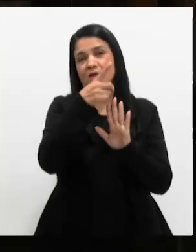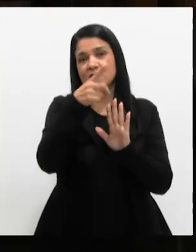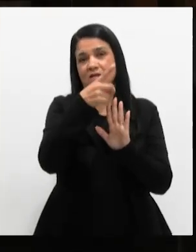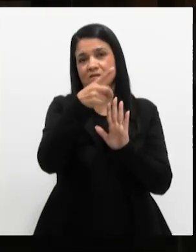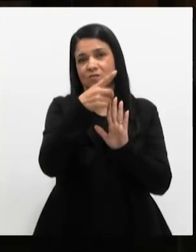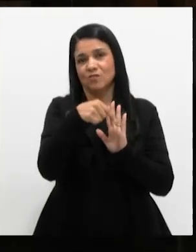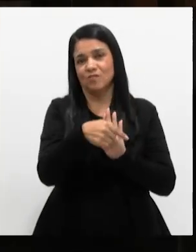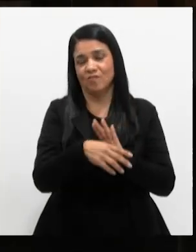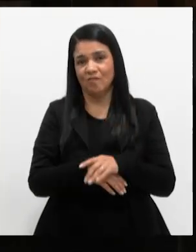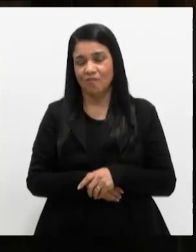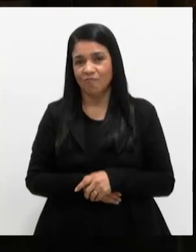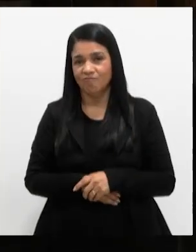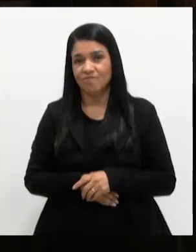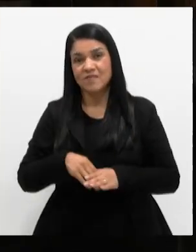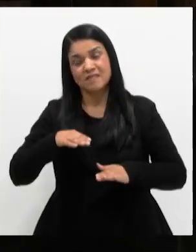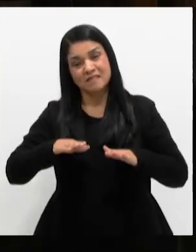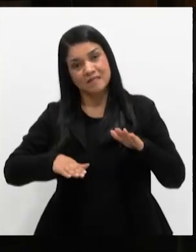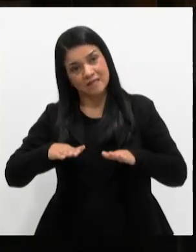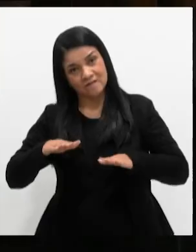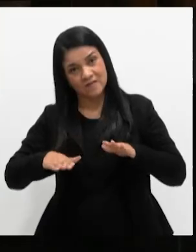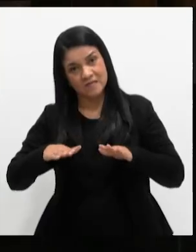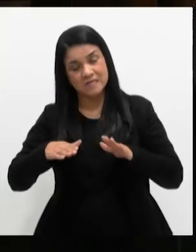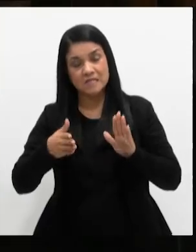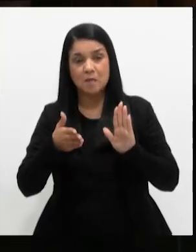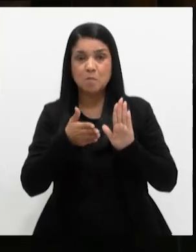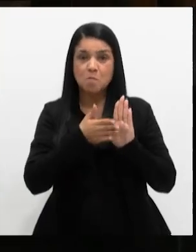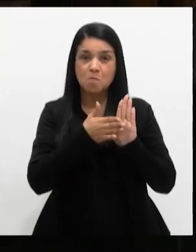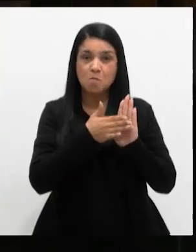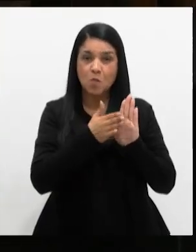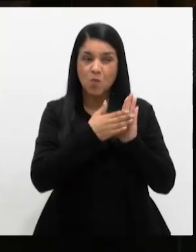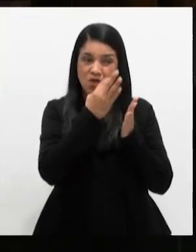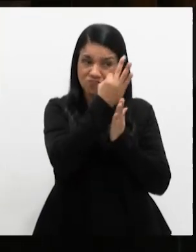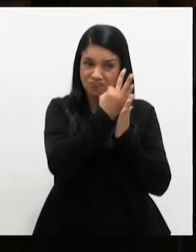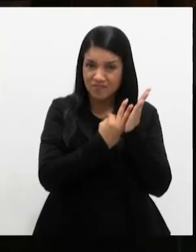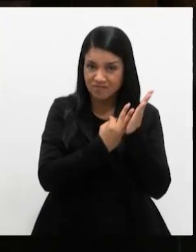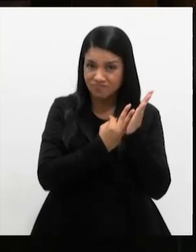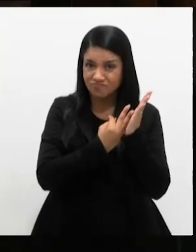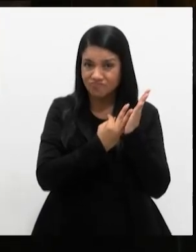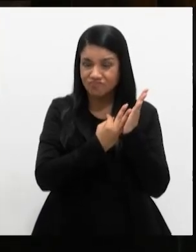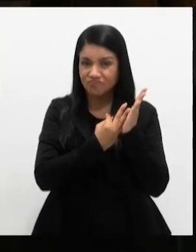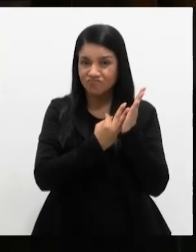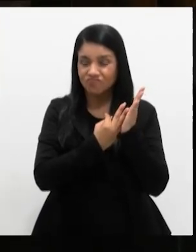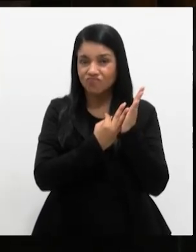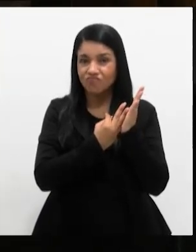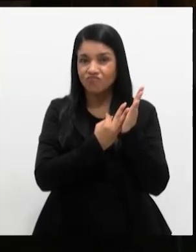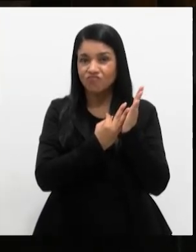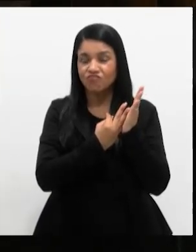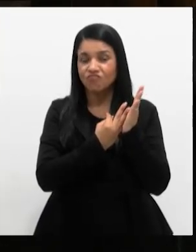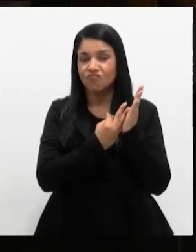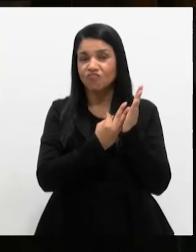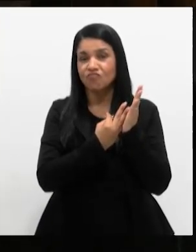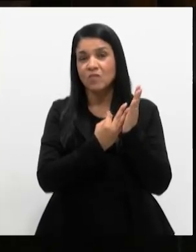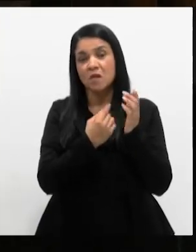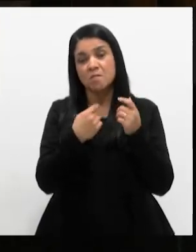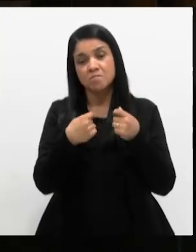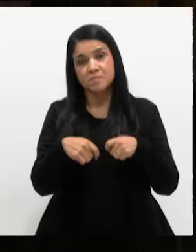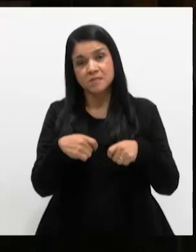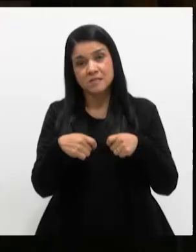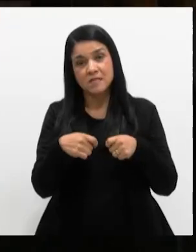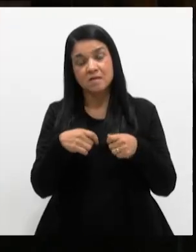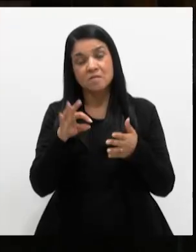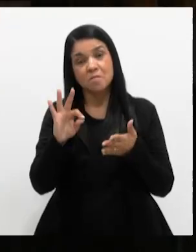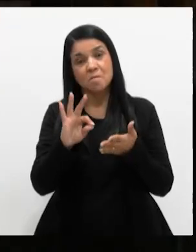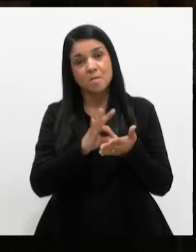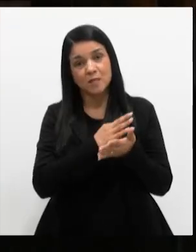Talvez quem propôs essa redação devesse se